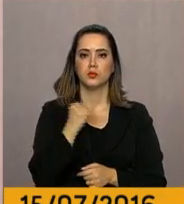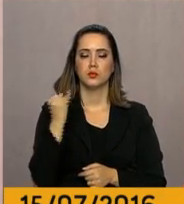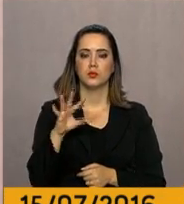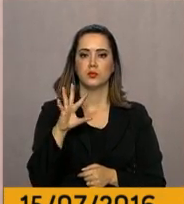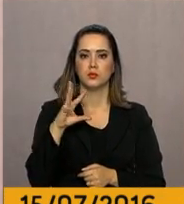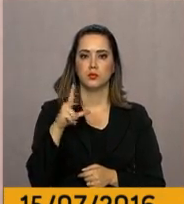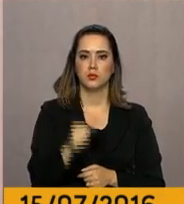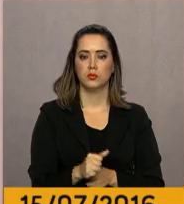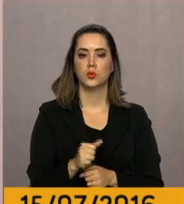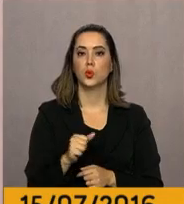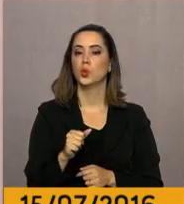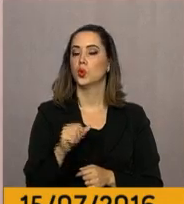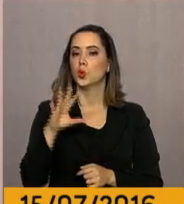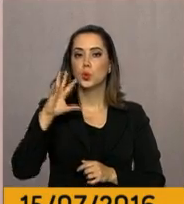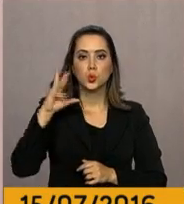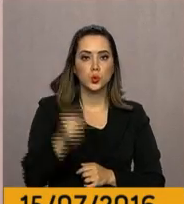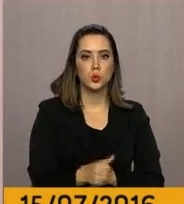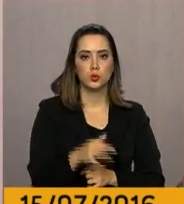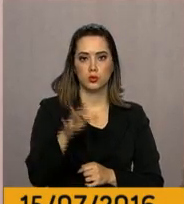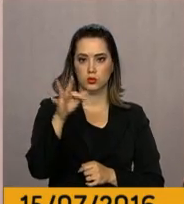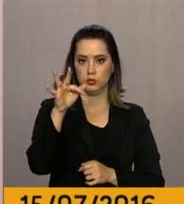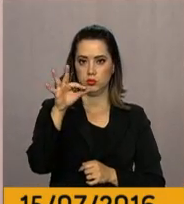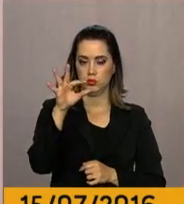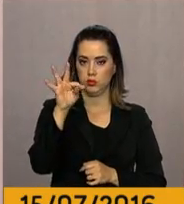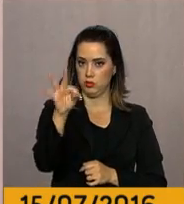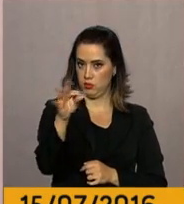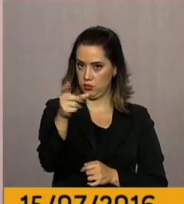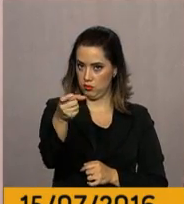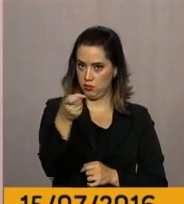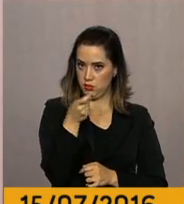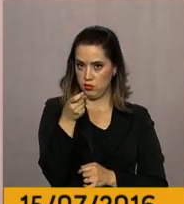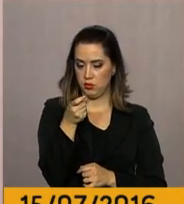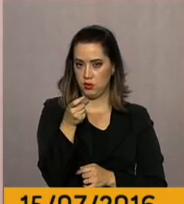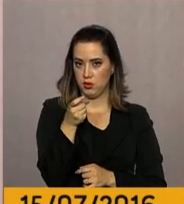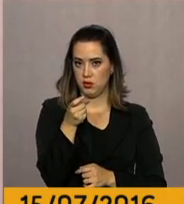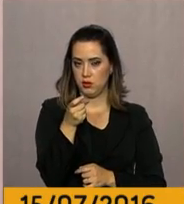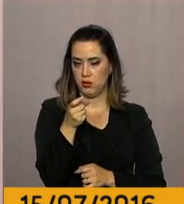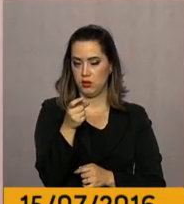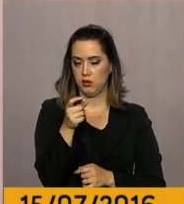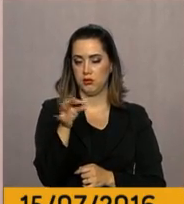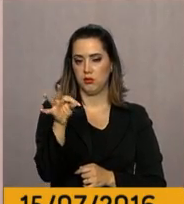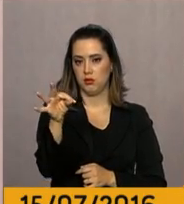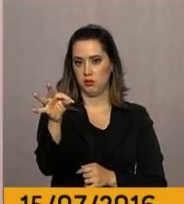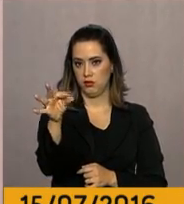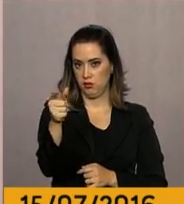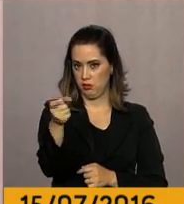as taxas administrativas para que o FIES pudesse ser